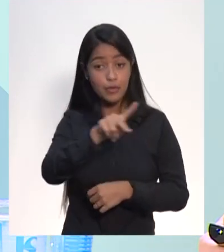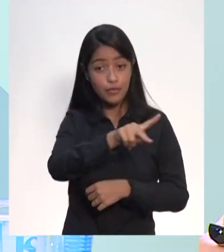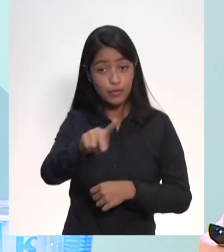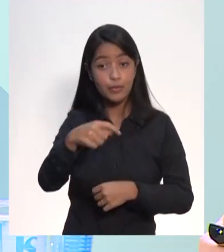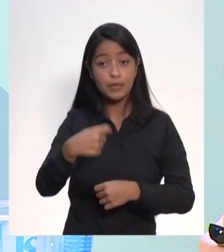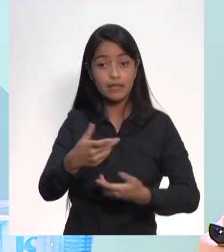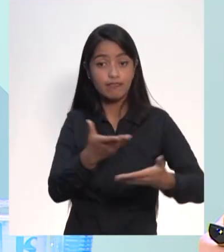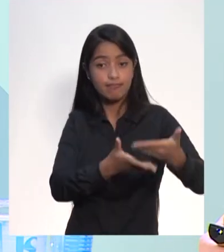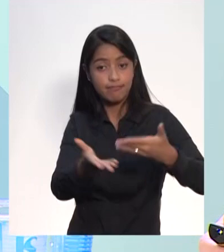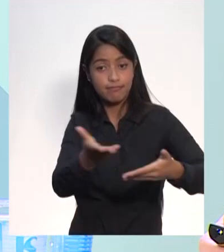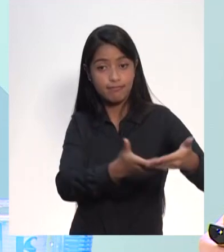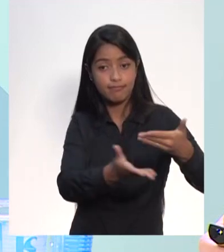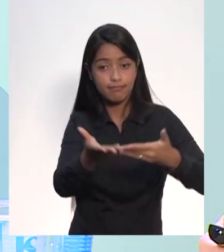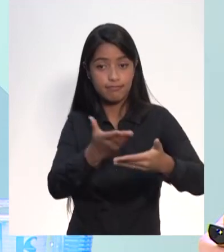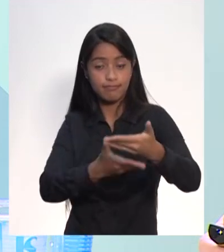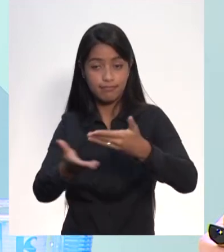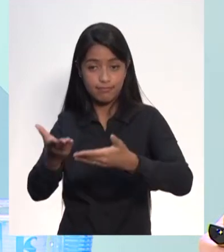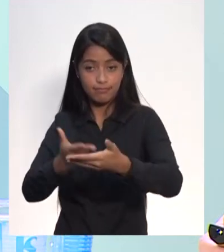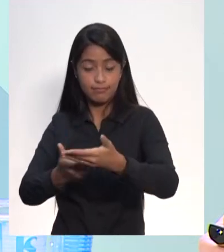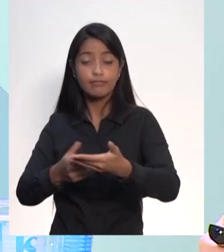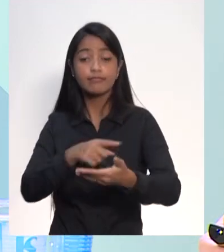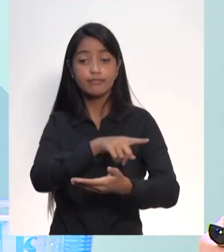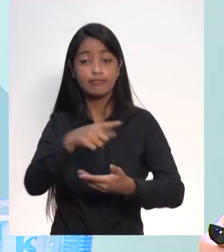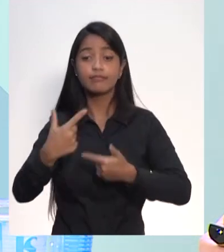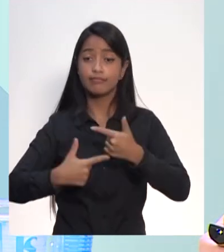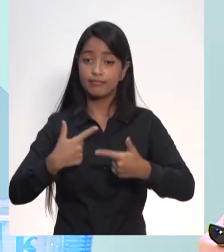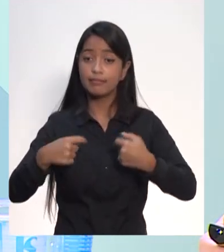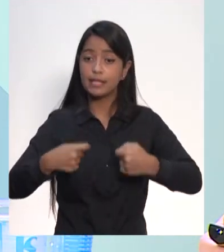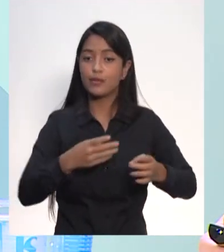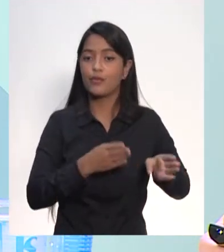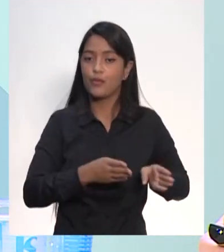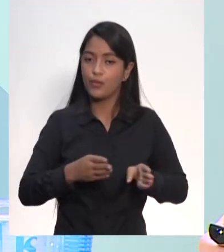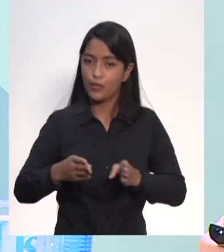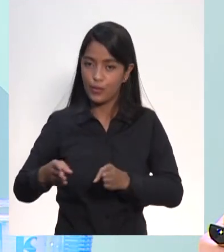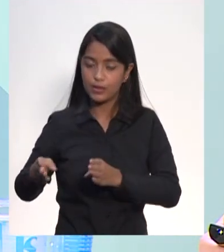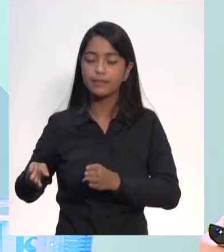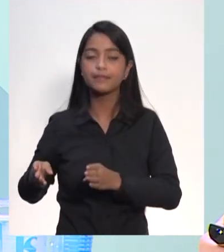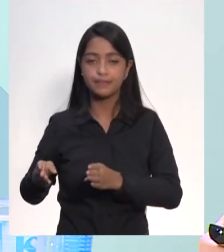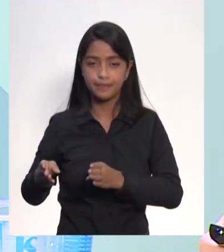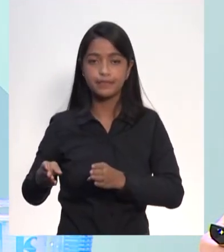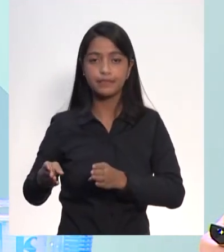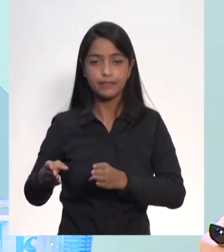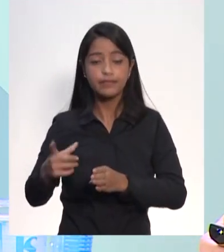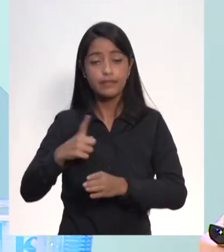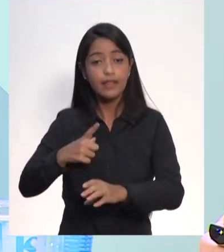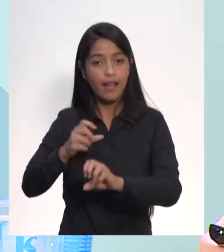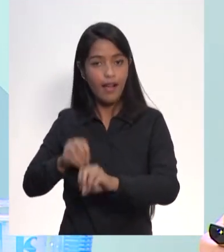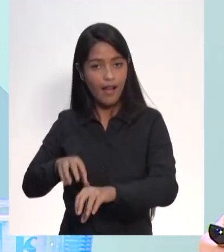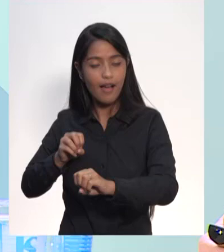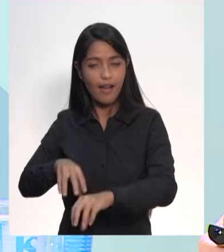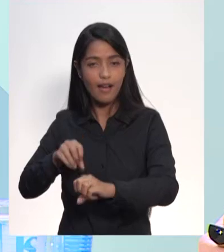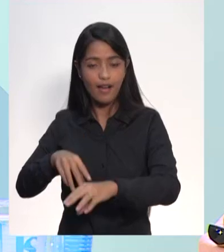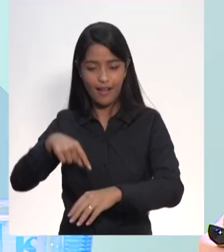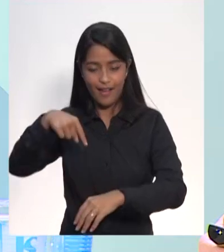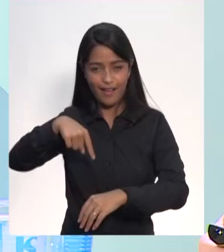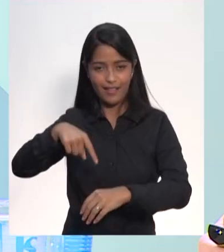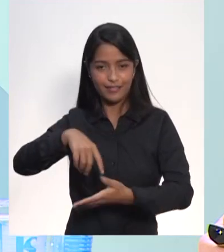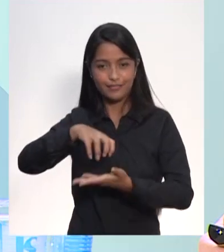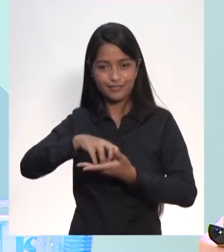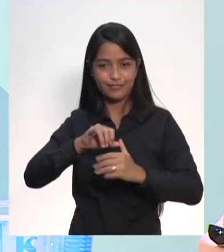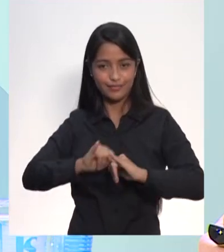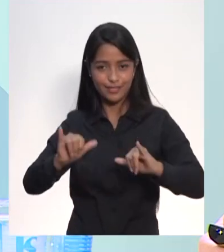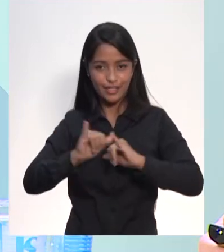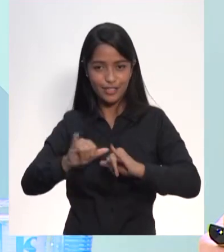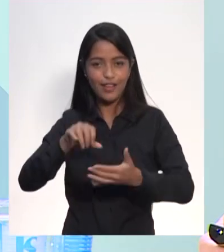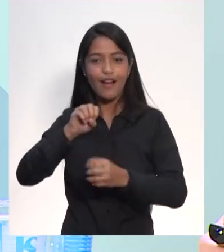precisam organizar esse trabalho, né? As aulas que estão sendo ministradas no nosso canal aqui do Centro de